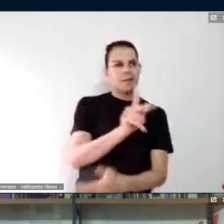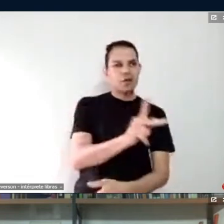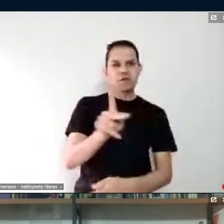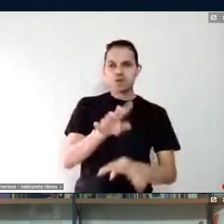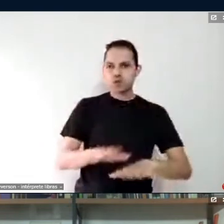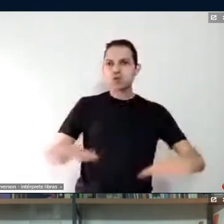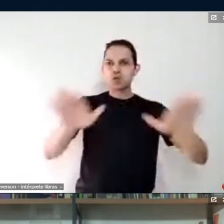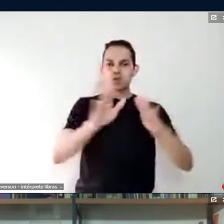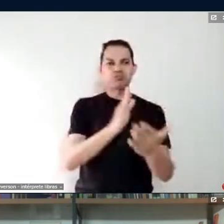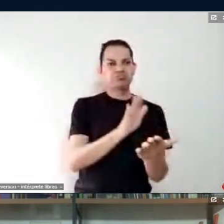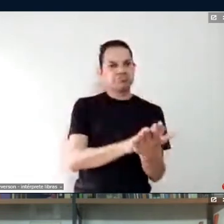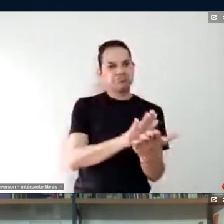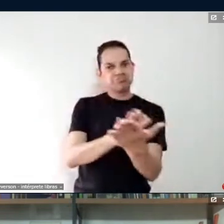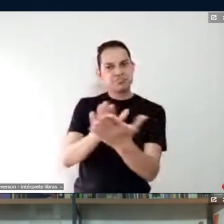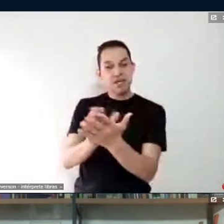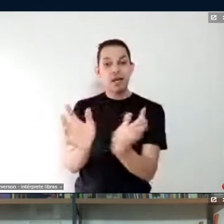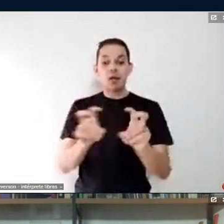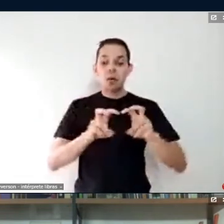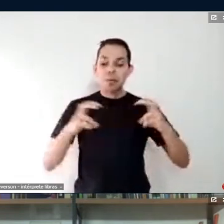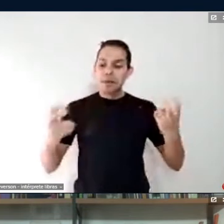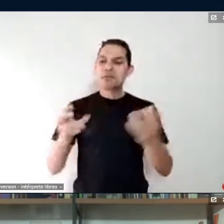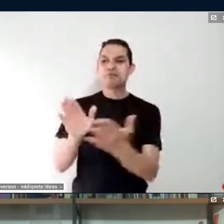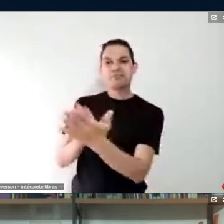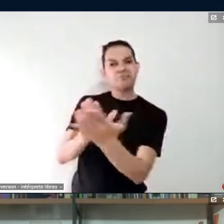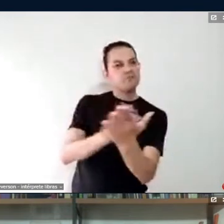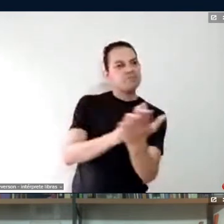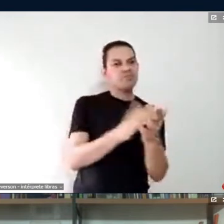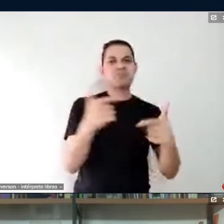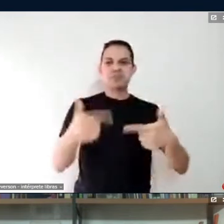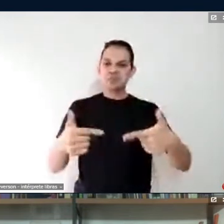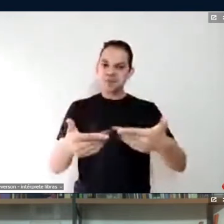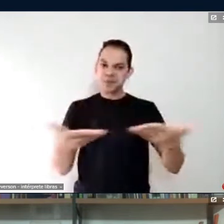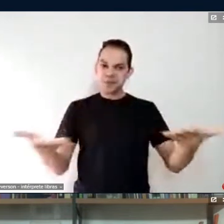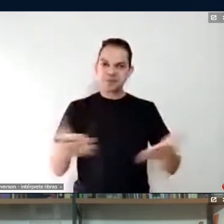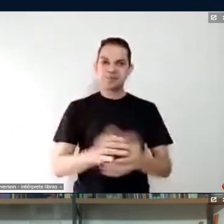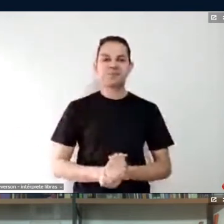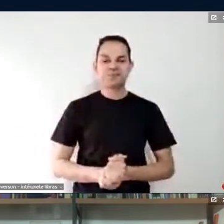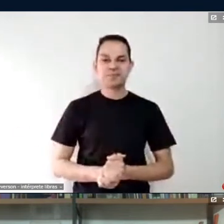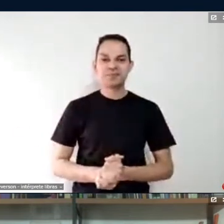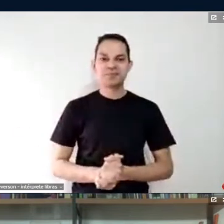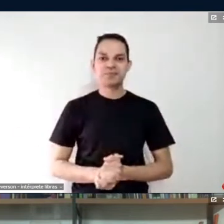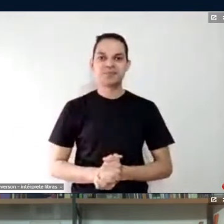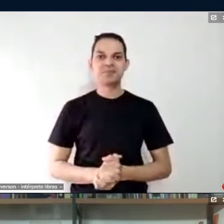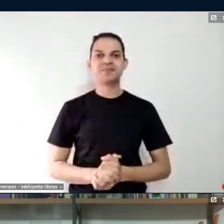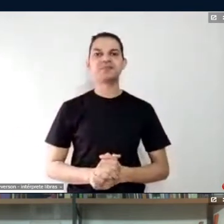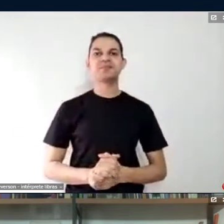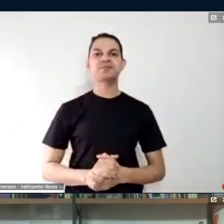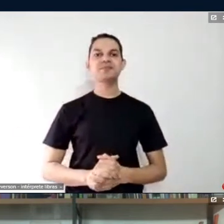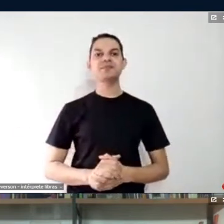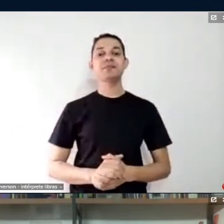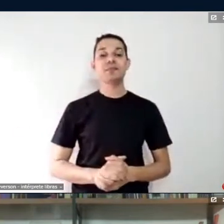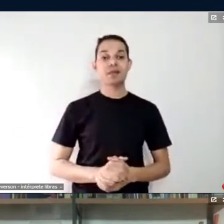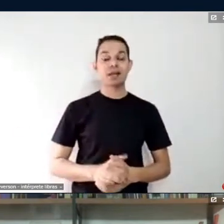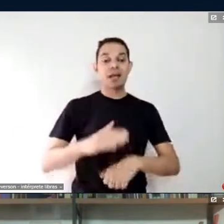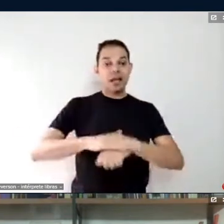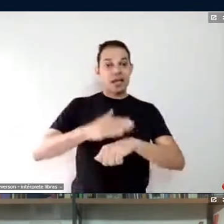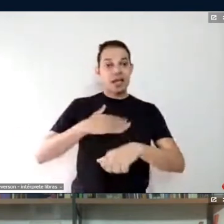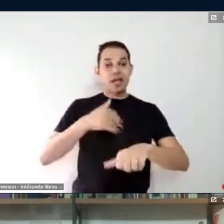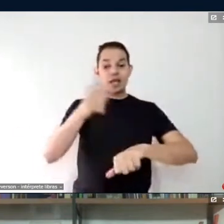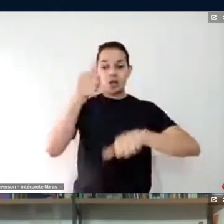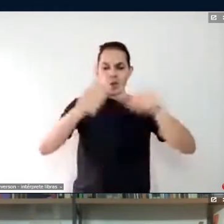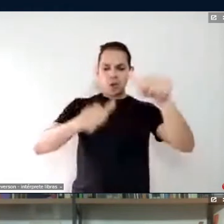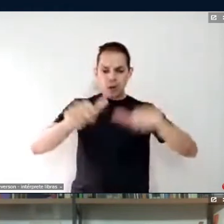presente de estar realizando esse trabalho. Bom, eu vou fazer uma análise e um comentário,